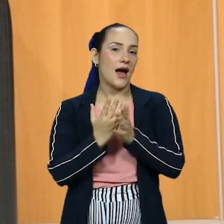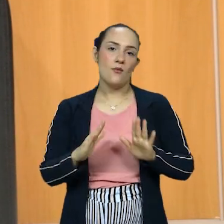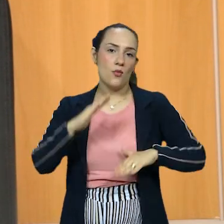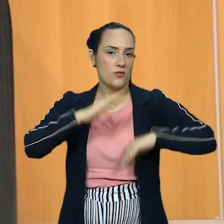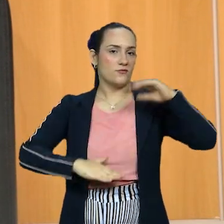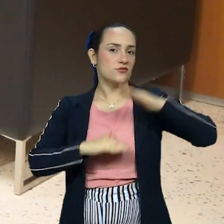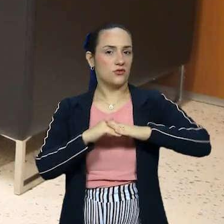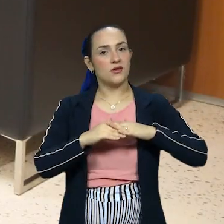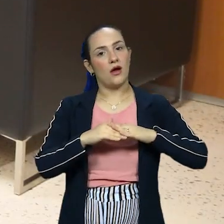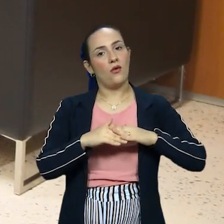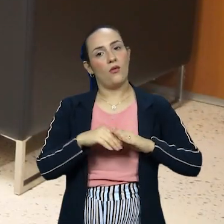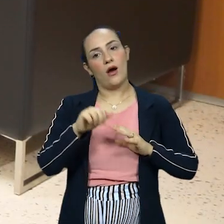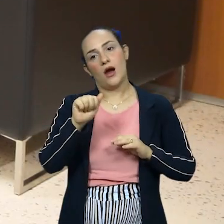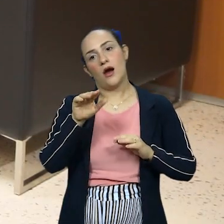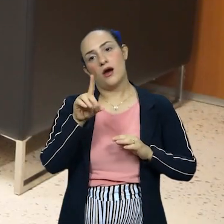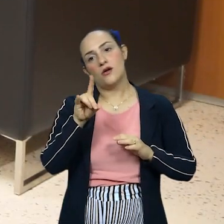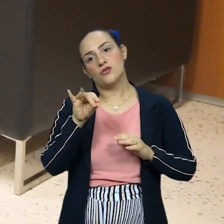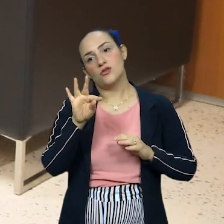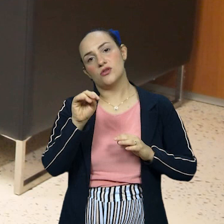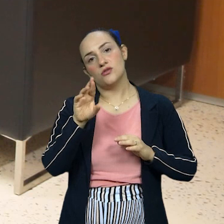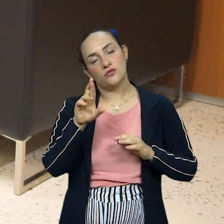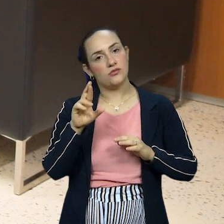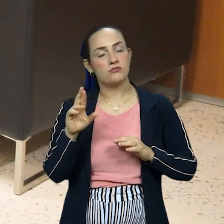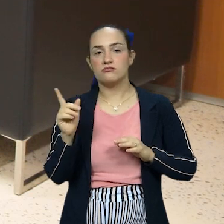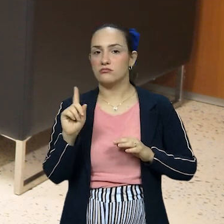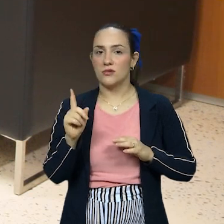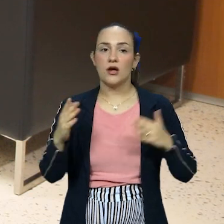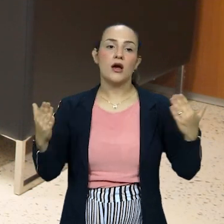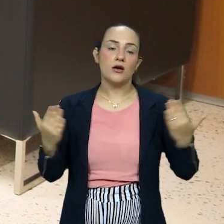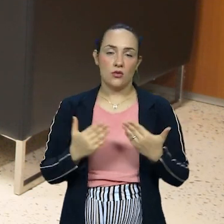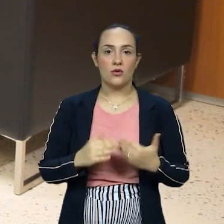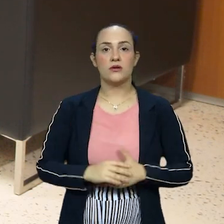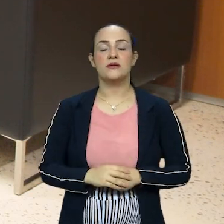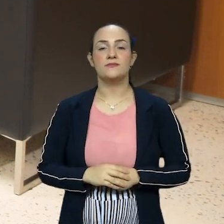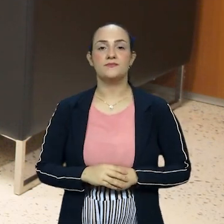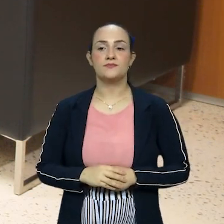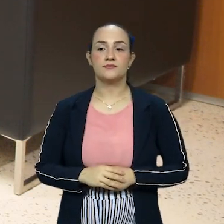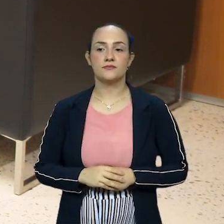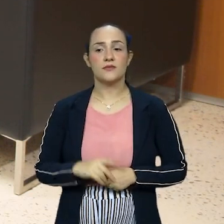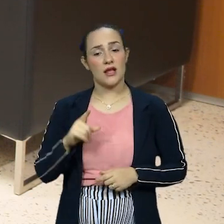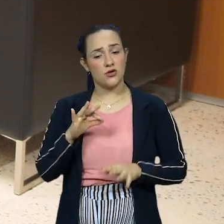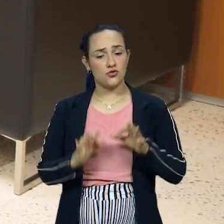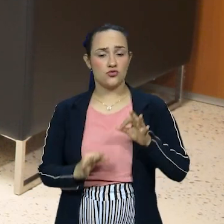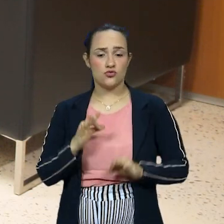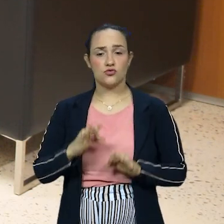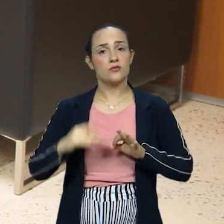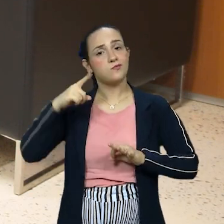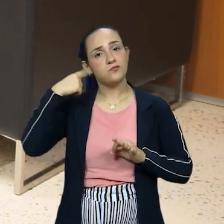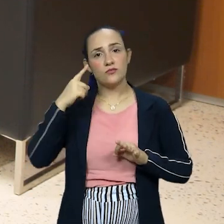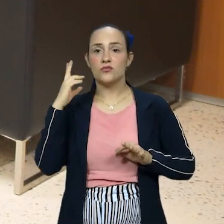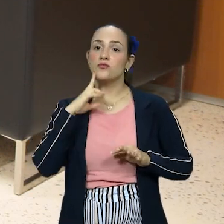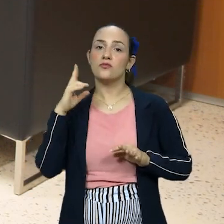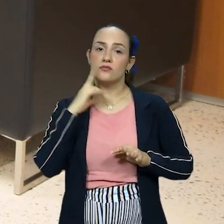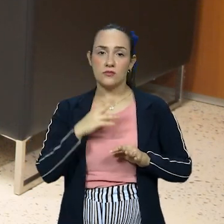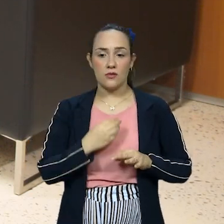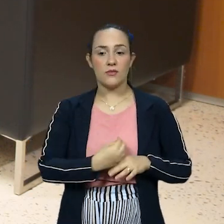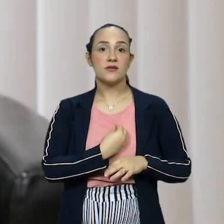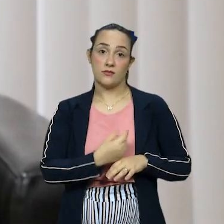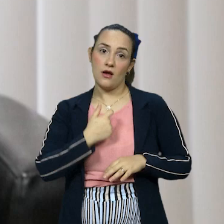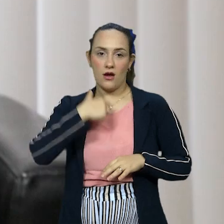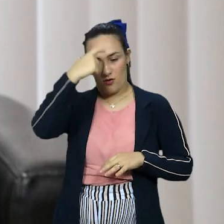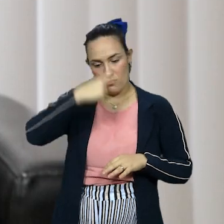juiz auditor militar. A função da vara da auditoria militar passou a ser ocupada por um juiz de direito de